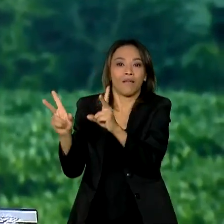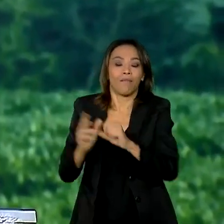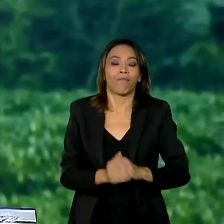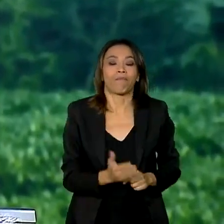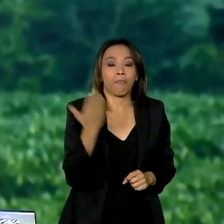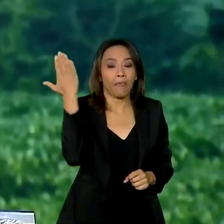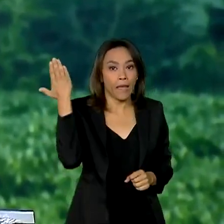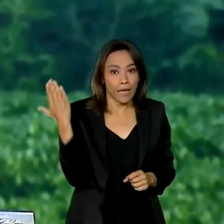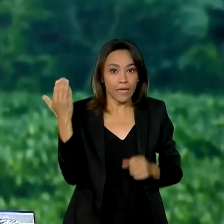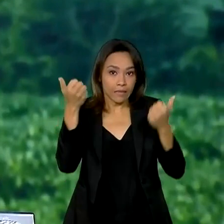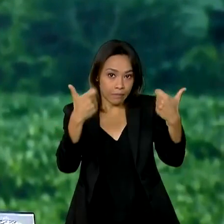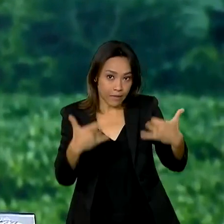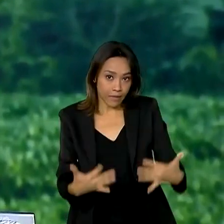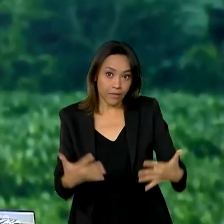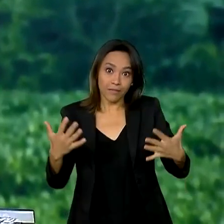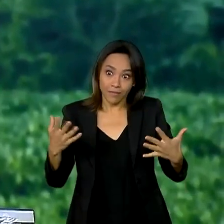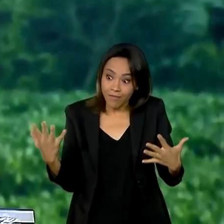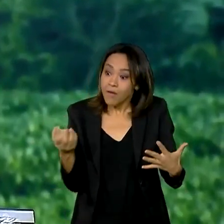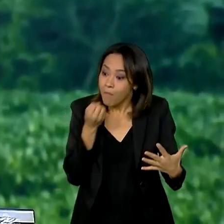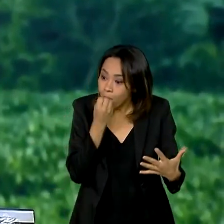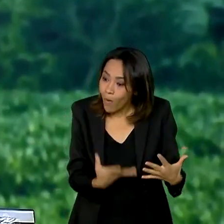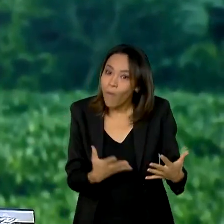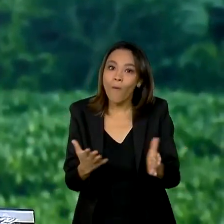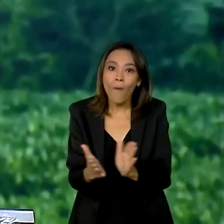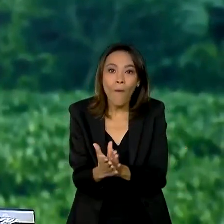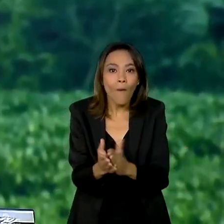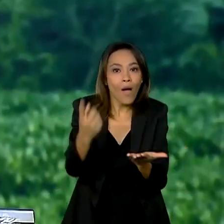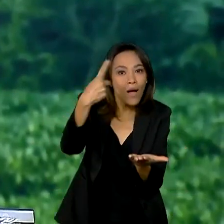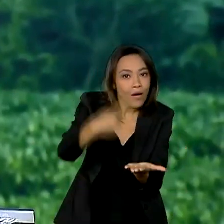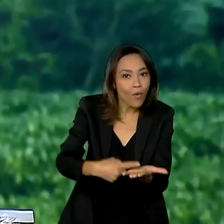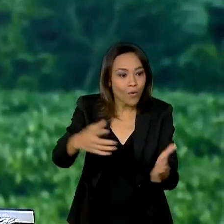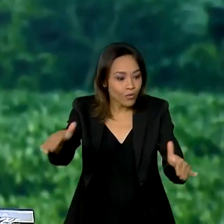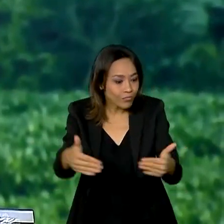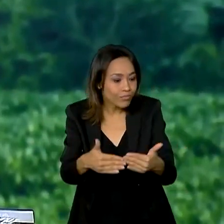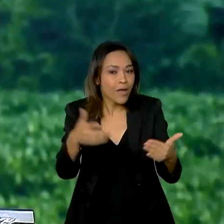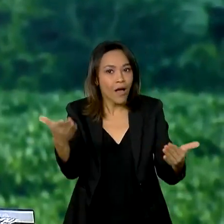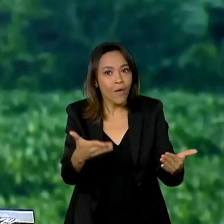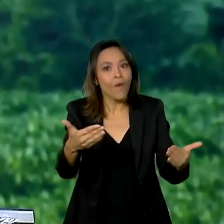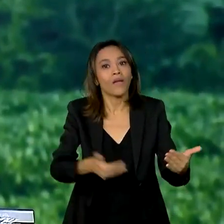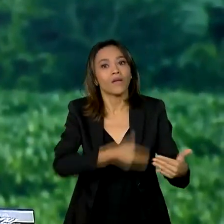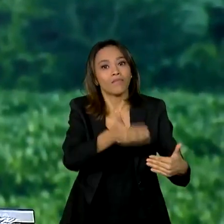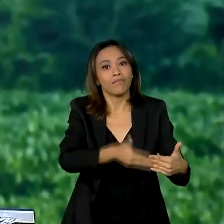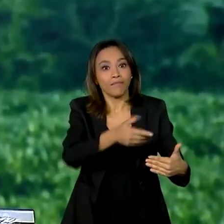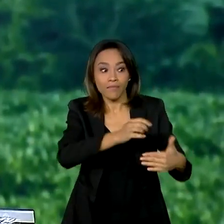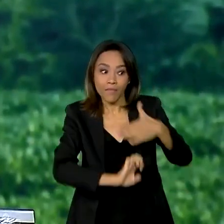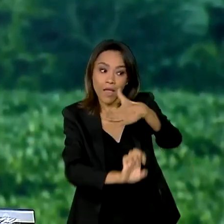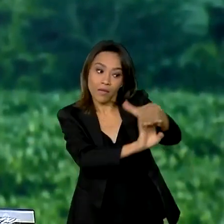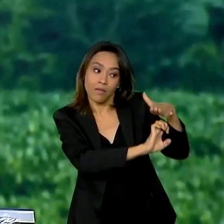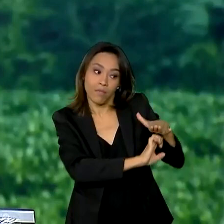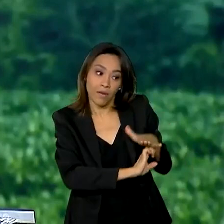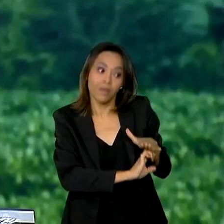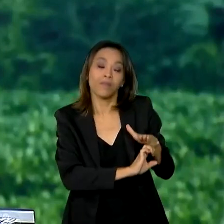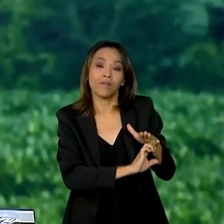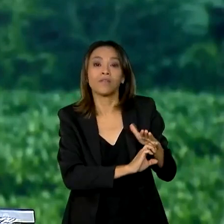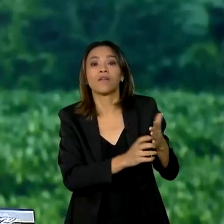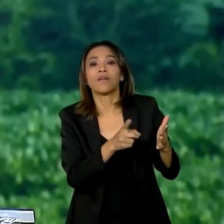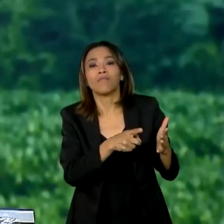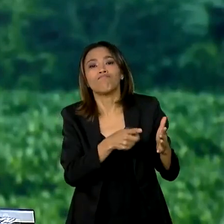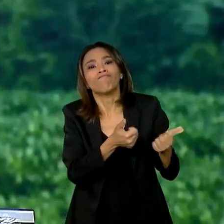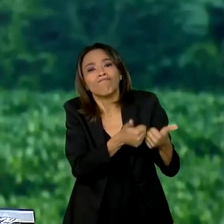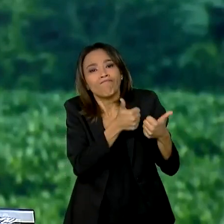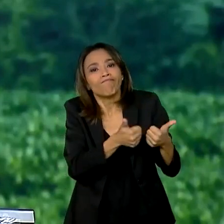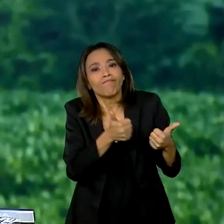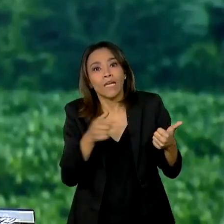que, uma vez celebrado, precisa ser desenvolvido e executado pelo setor privado e chancelado